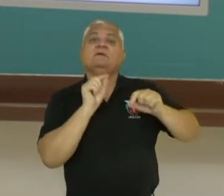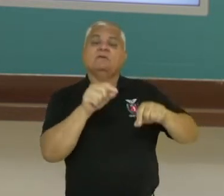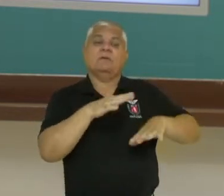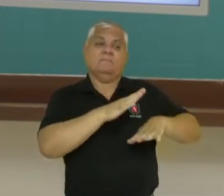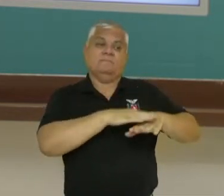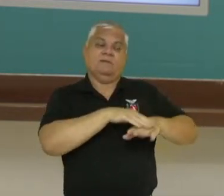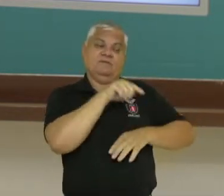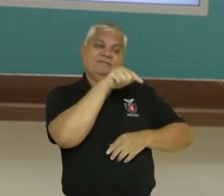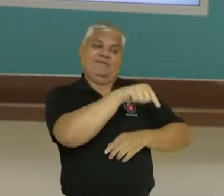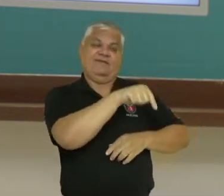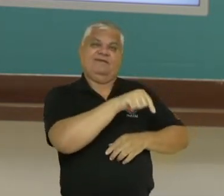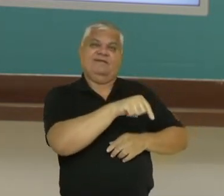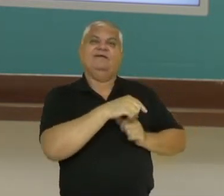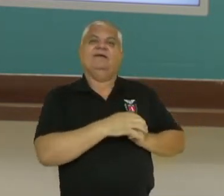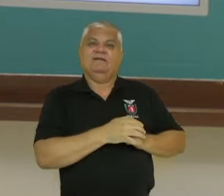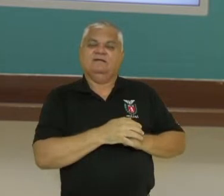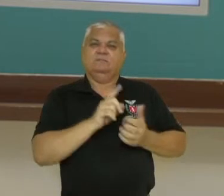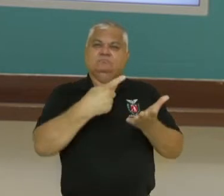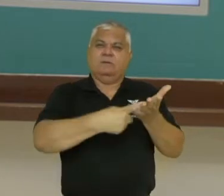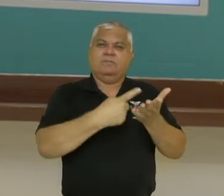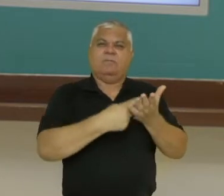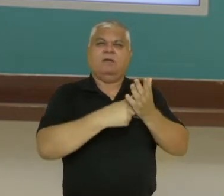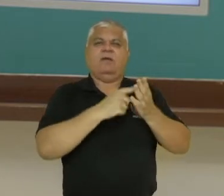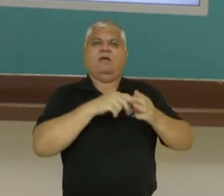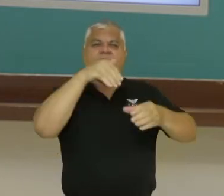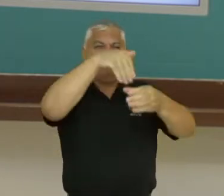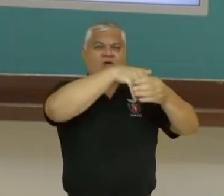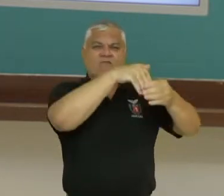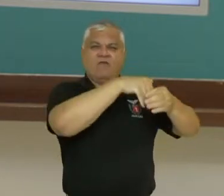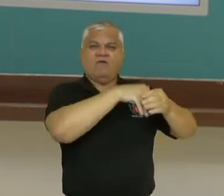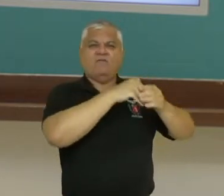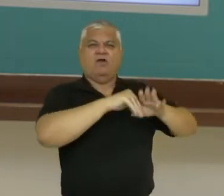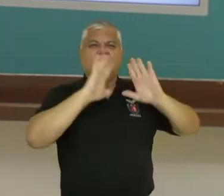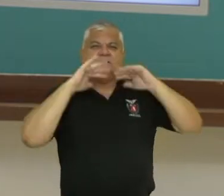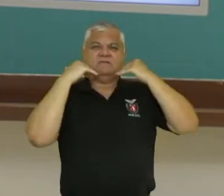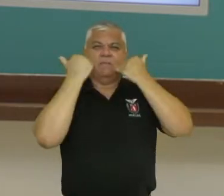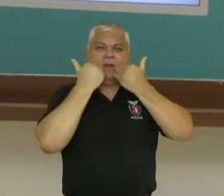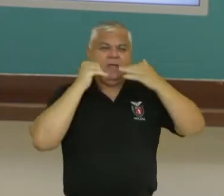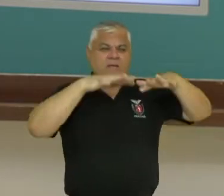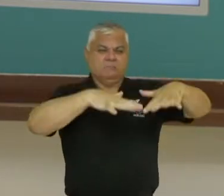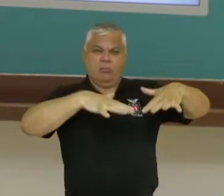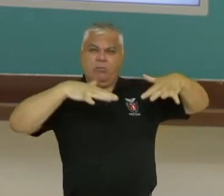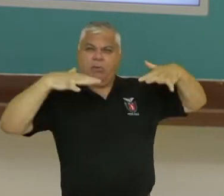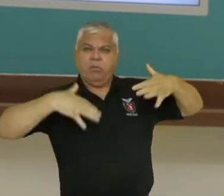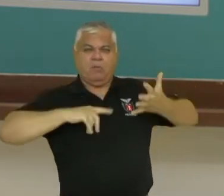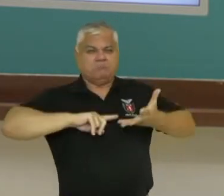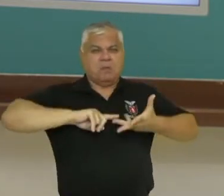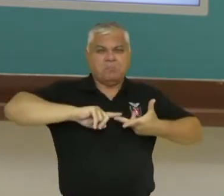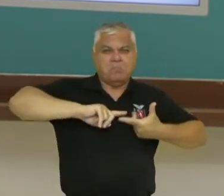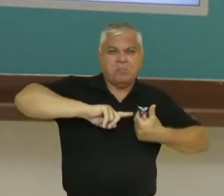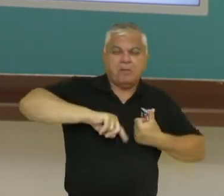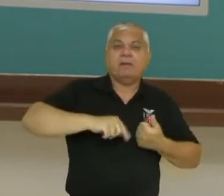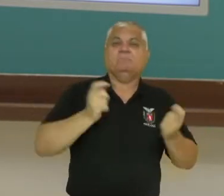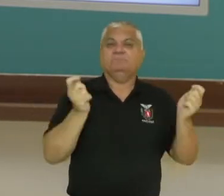deveriam acontecer assembleias, votações populares, para que aquilo fosse